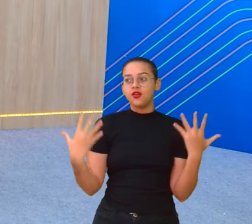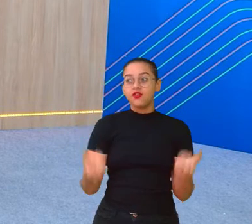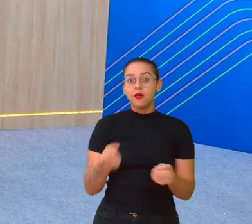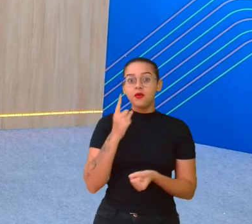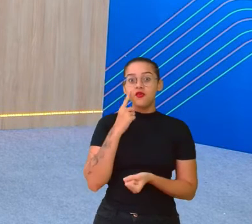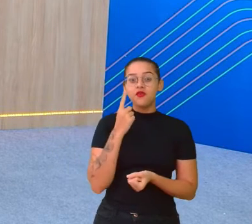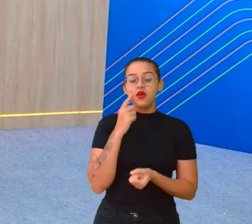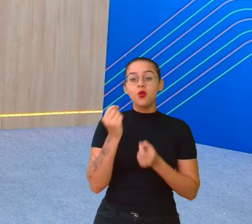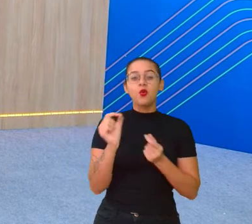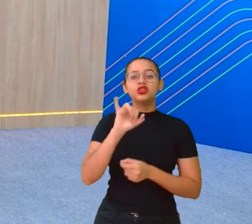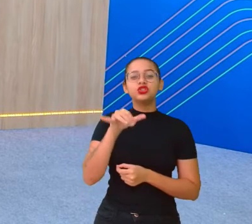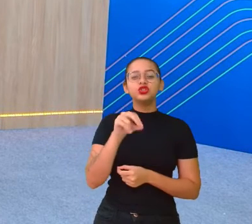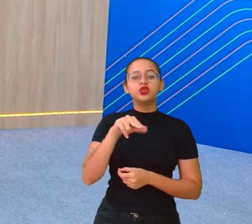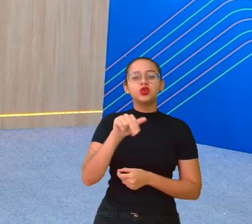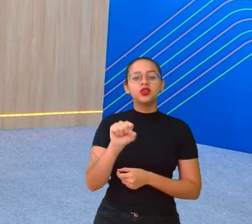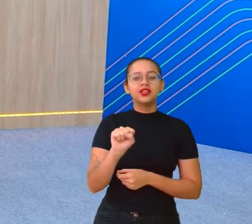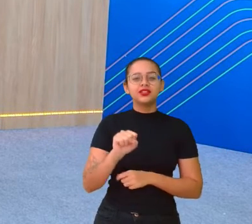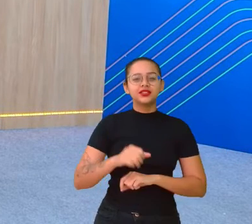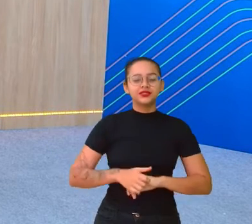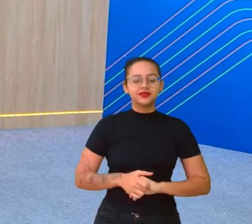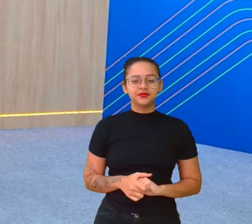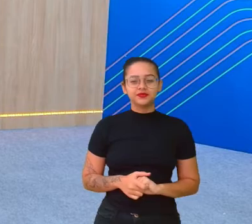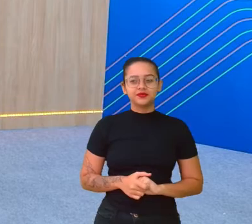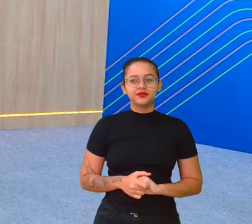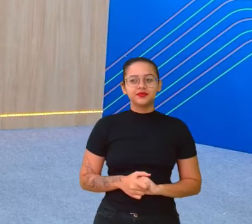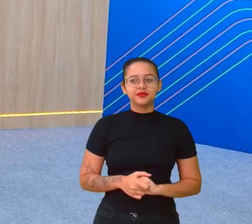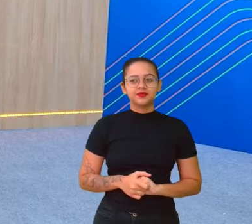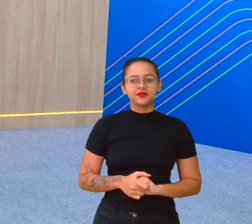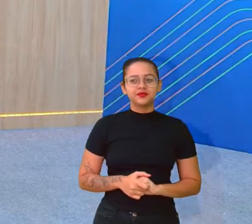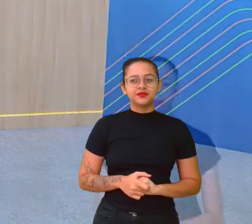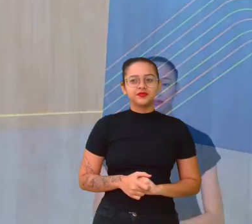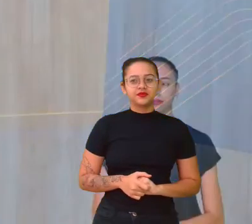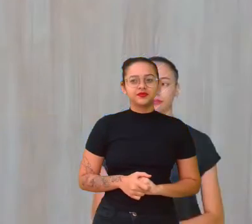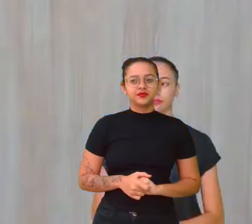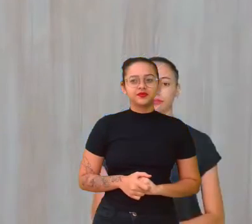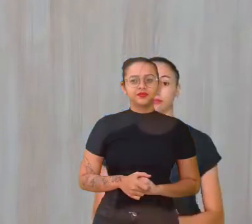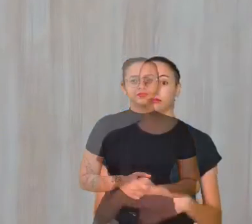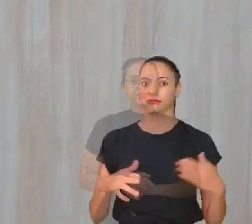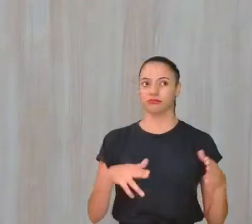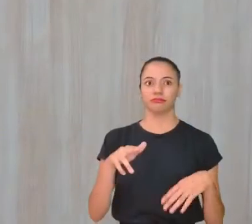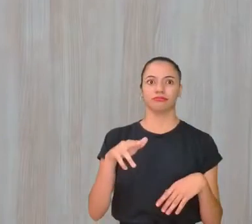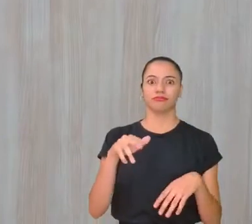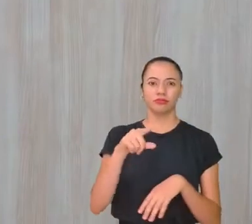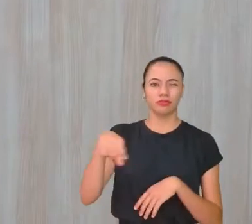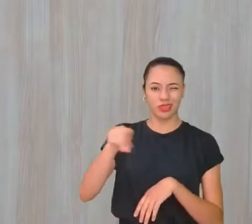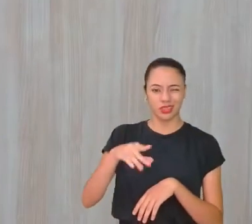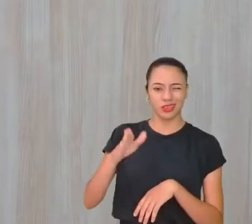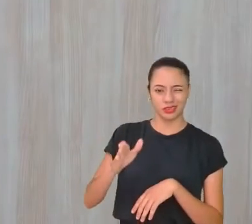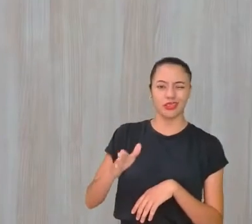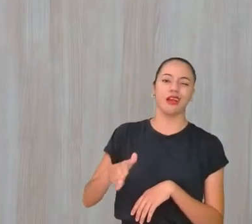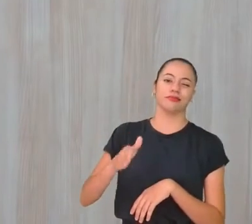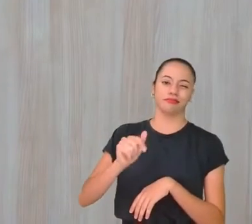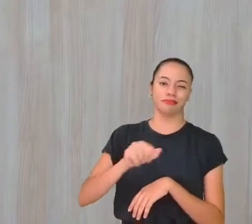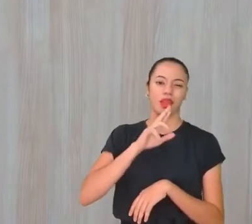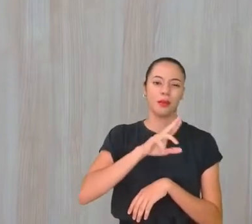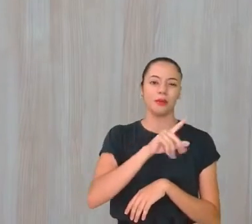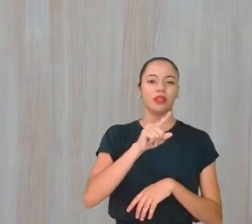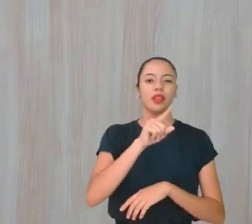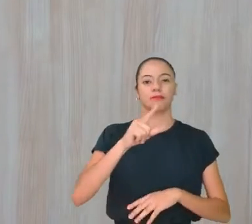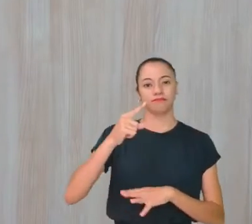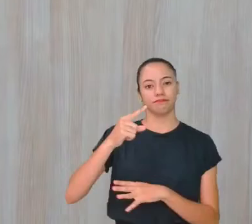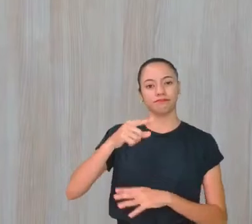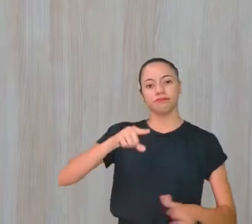que Jonas fala a respeito dos sonhos? Jonas. Vamos lá. Nunca respondeu aquela pergunta quando criança, o que você quer ser quando